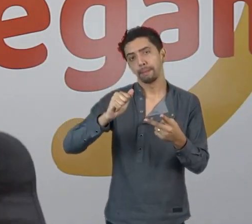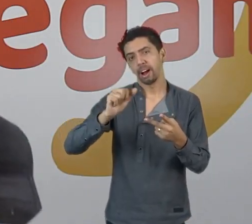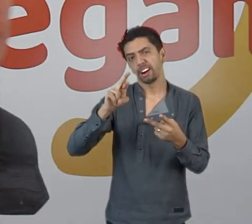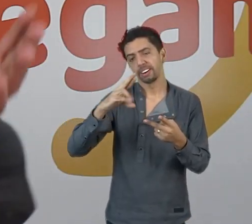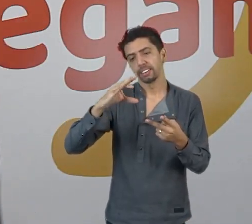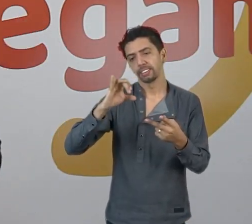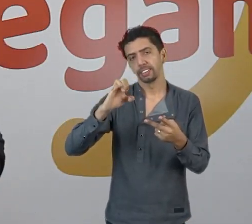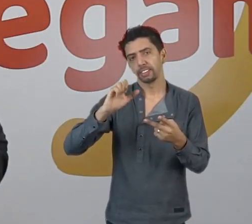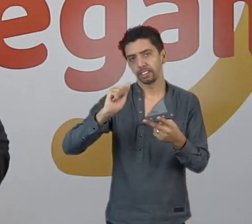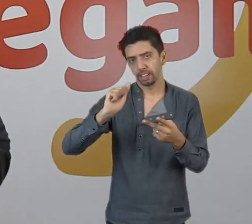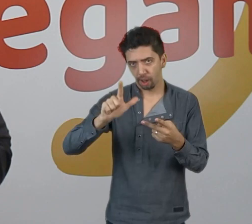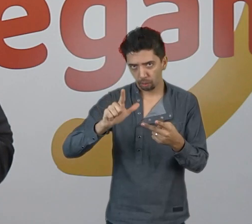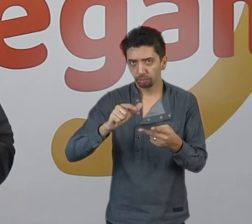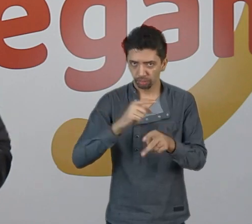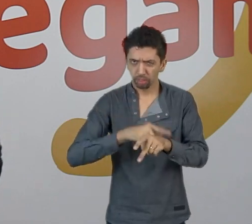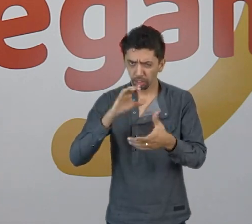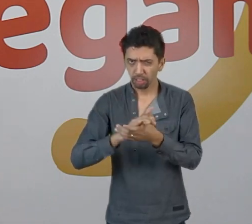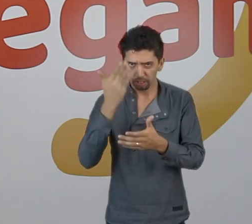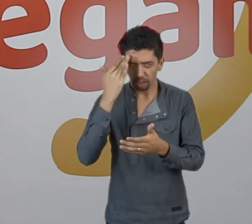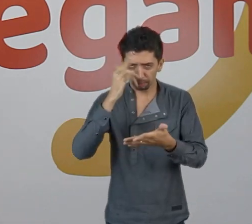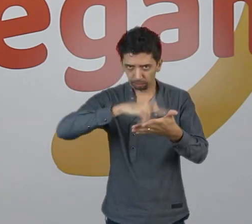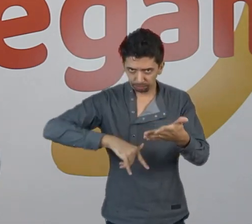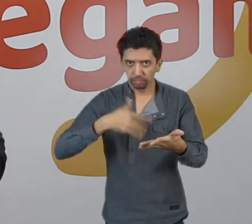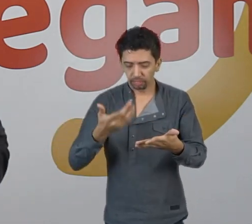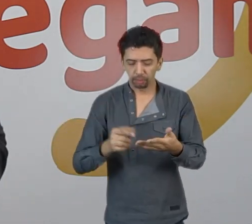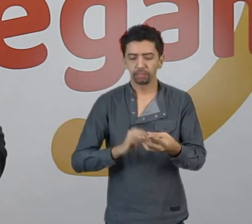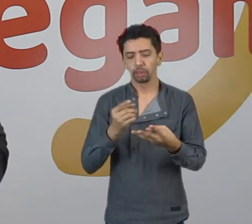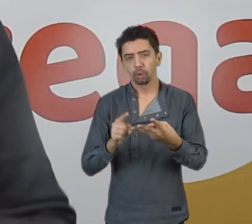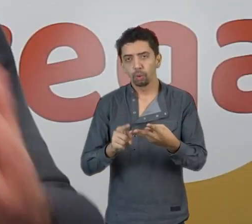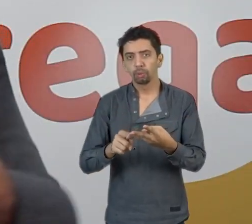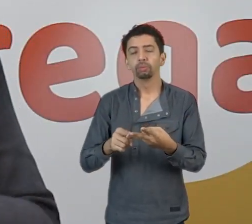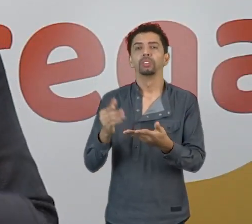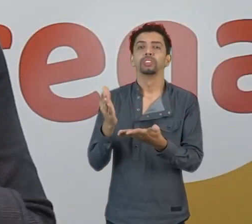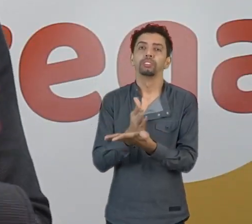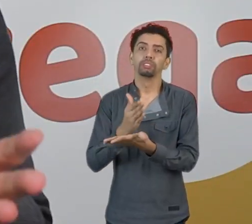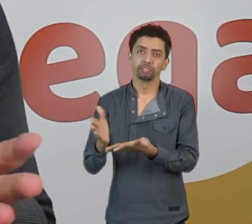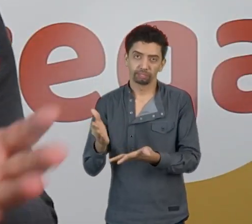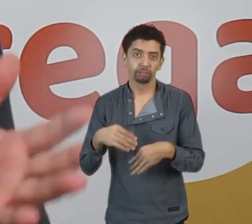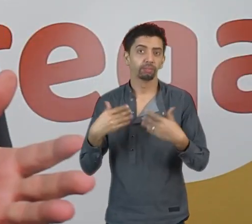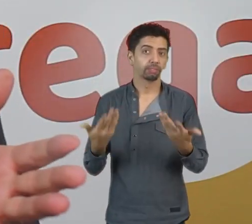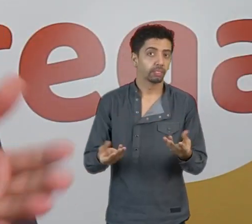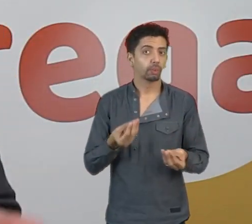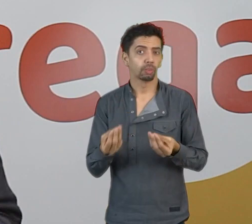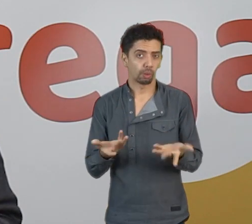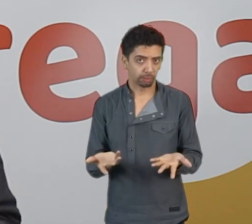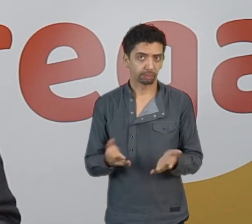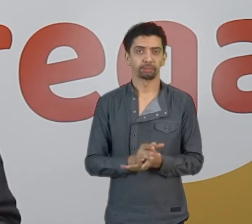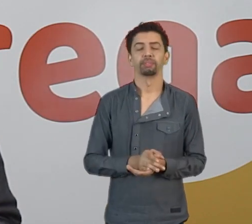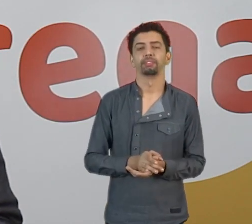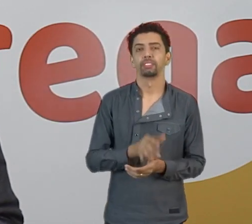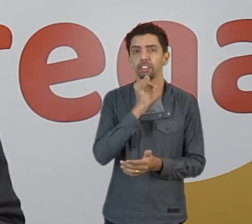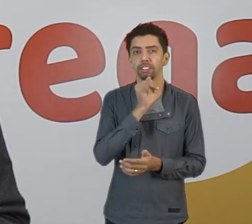se unem só diversas as formas que a gente pode ter aí em relação ao e Antes de casar se eu pensar um regime